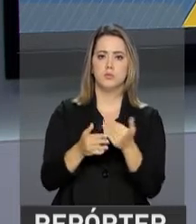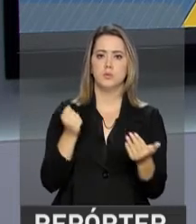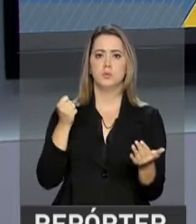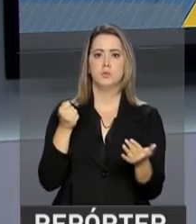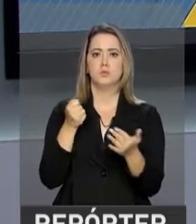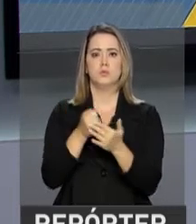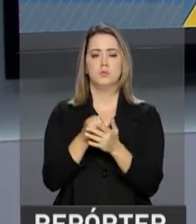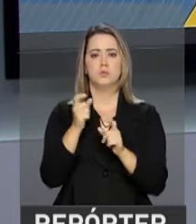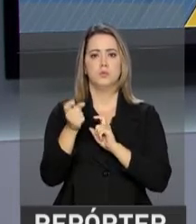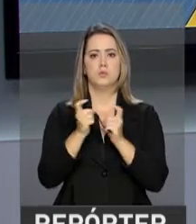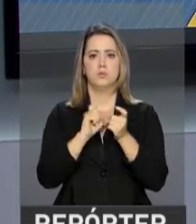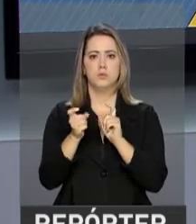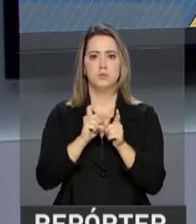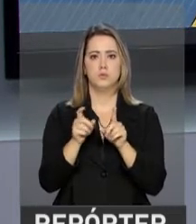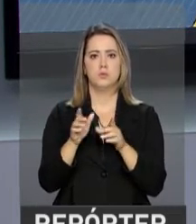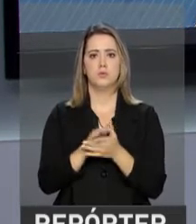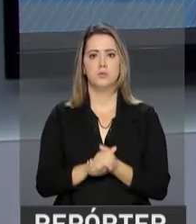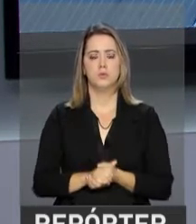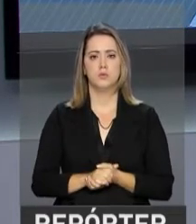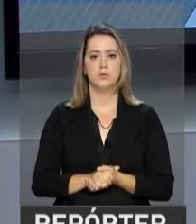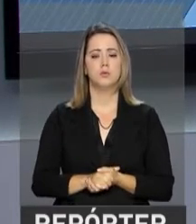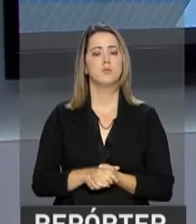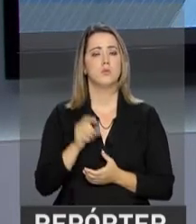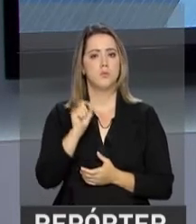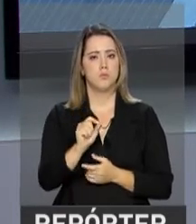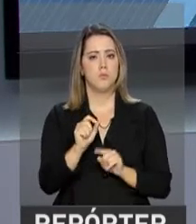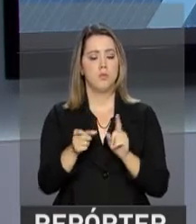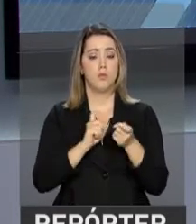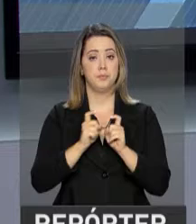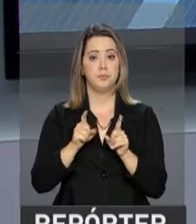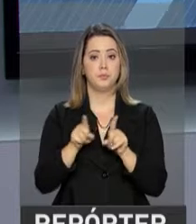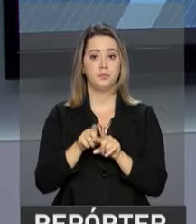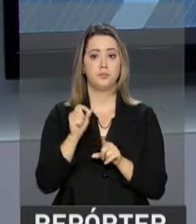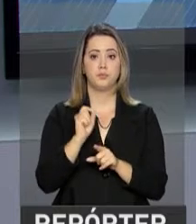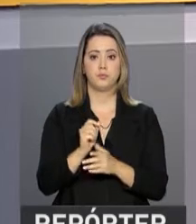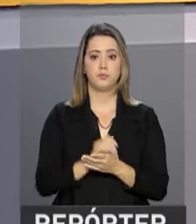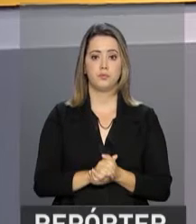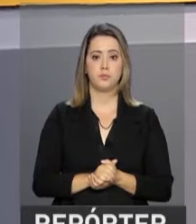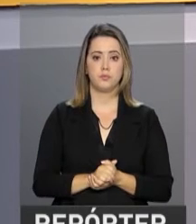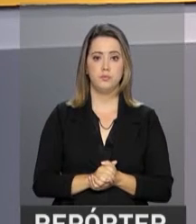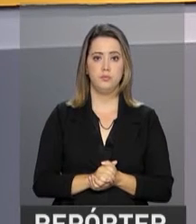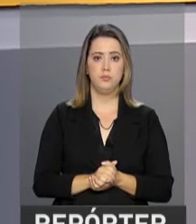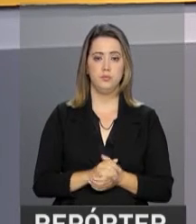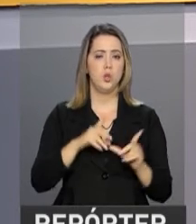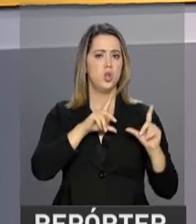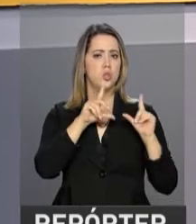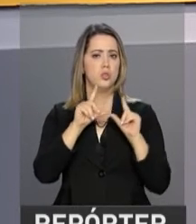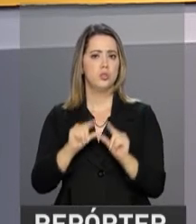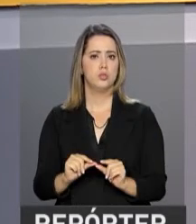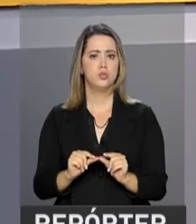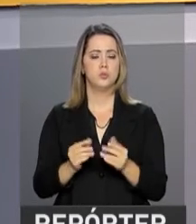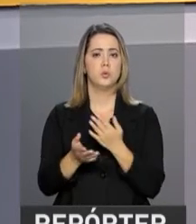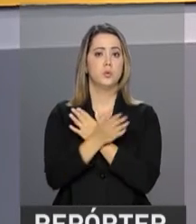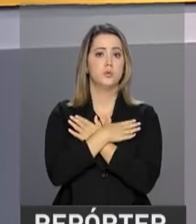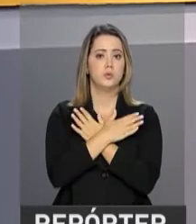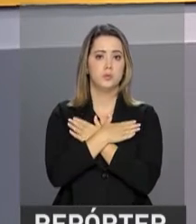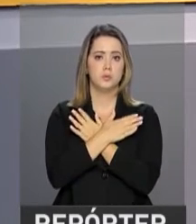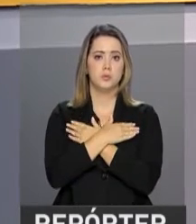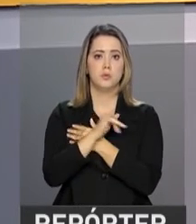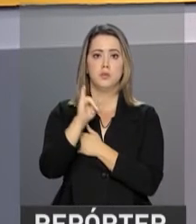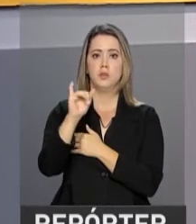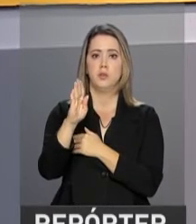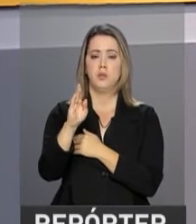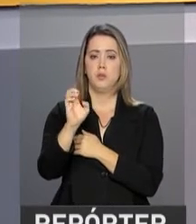custeio serviços administrativos serviços administrativos queda nos números do desemprego o ibge